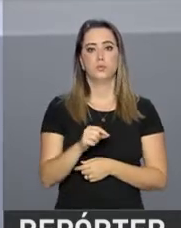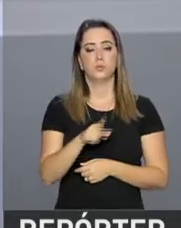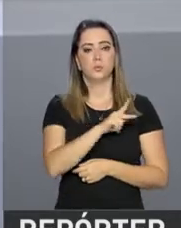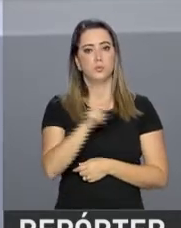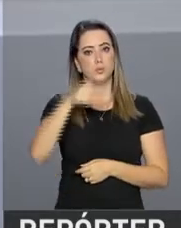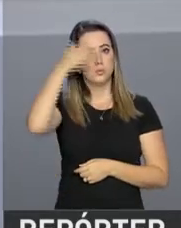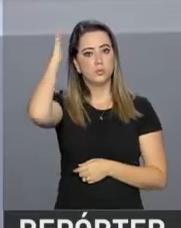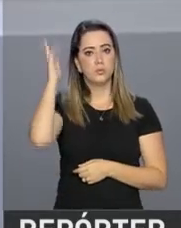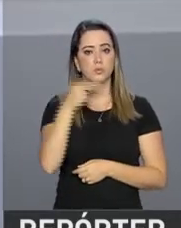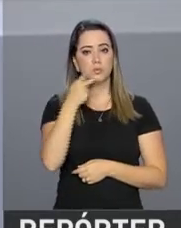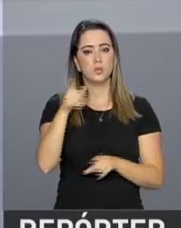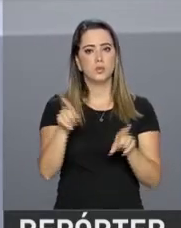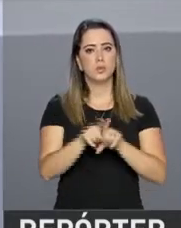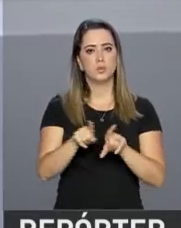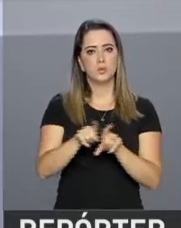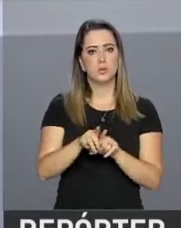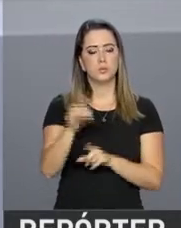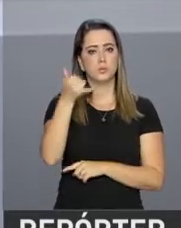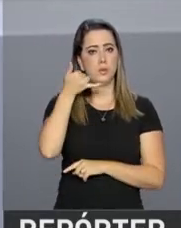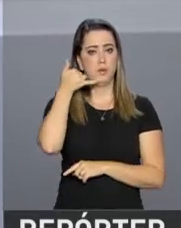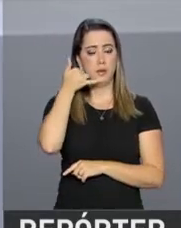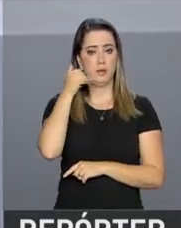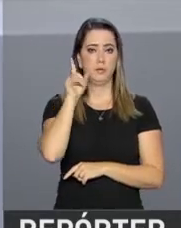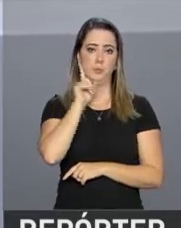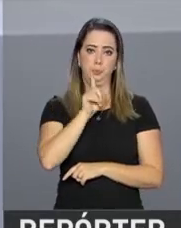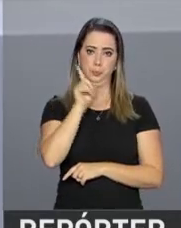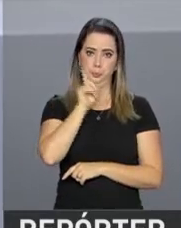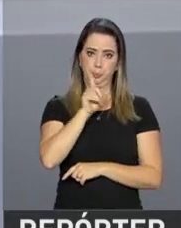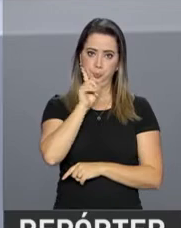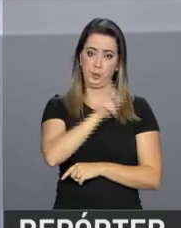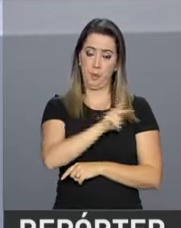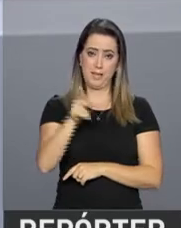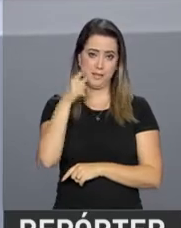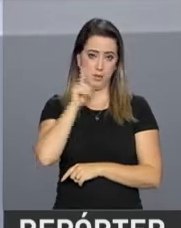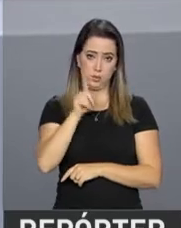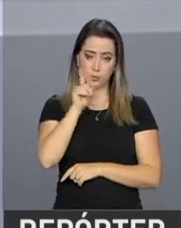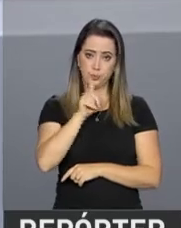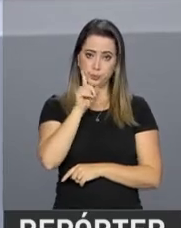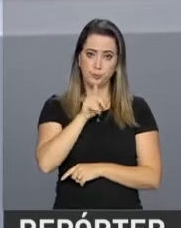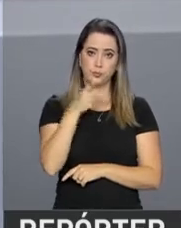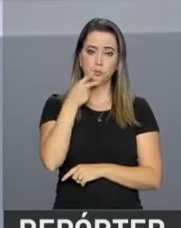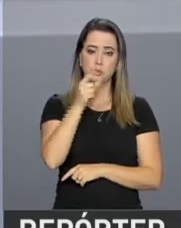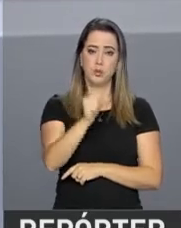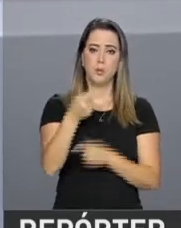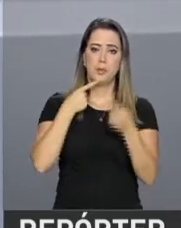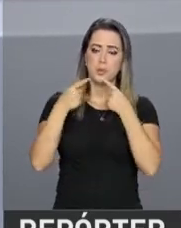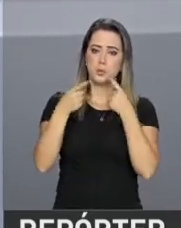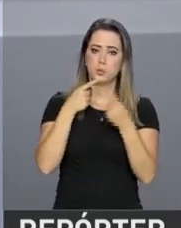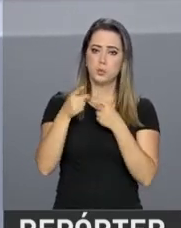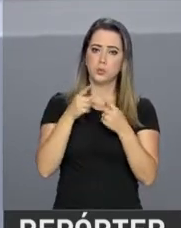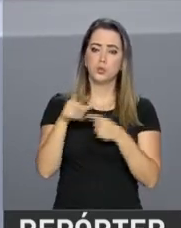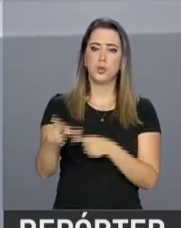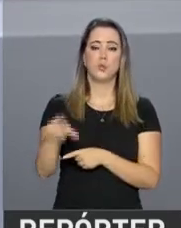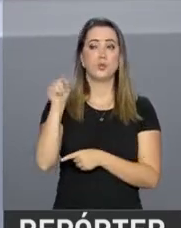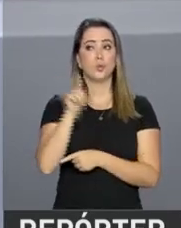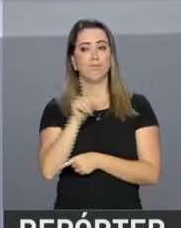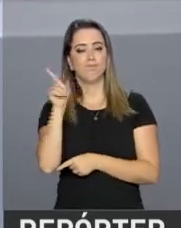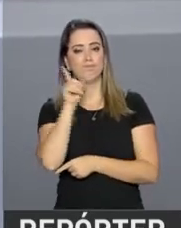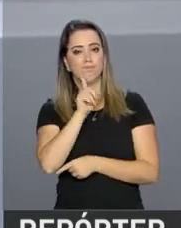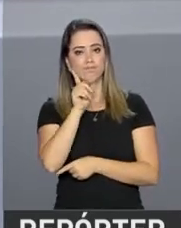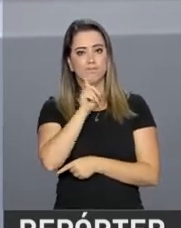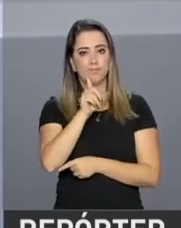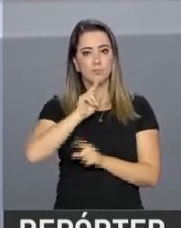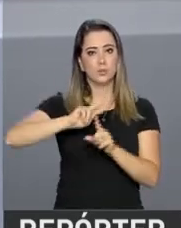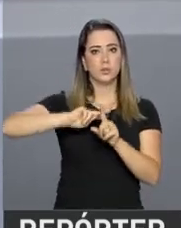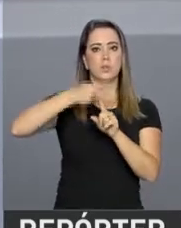michel temer disse também que vai telefonar para o presidente dos estados unidos donald trump para discutir a decisão norte-americana de